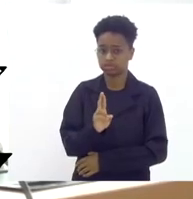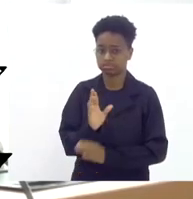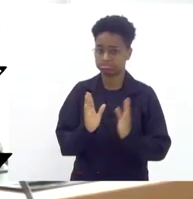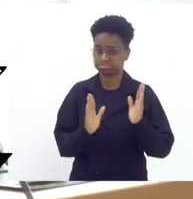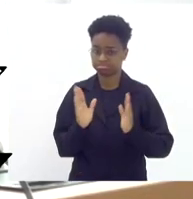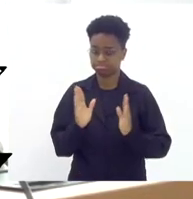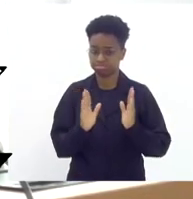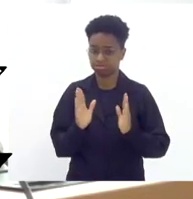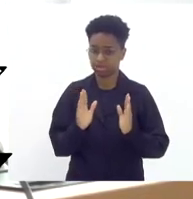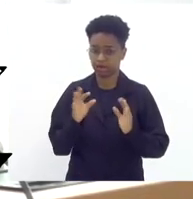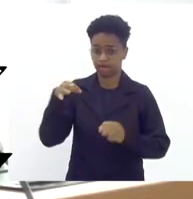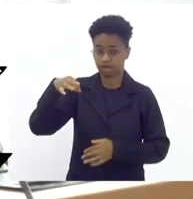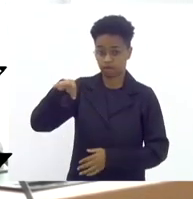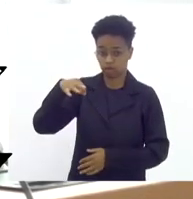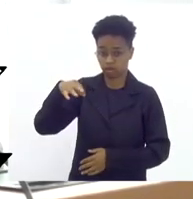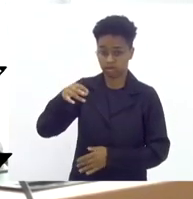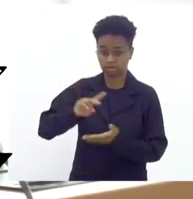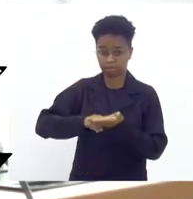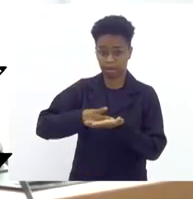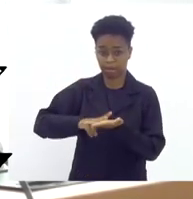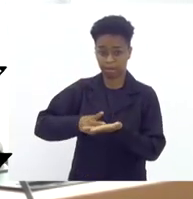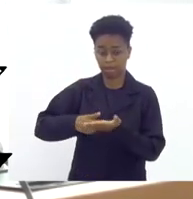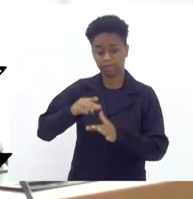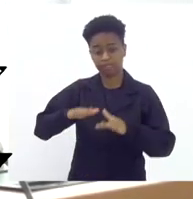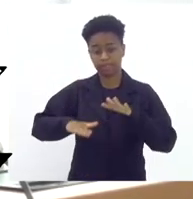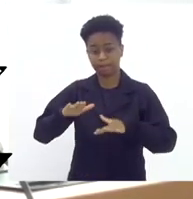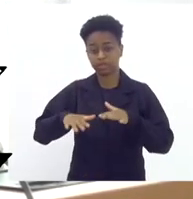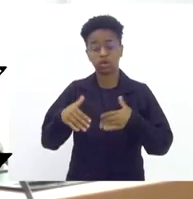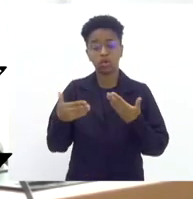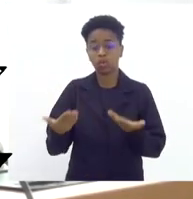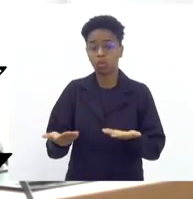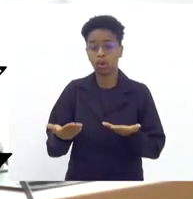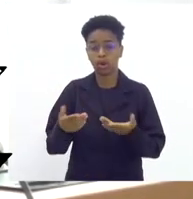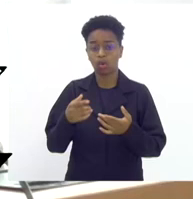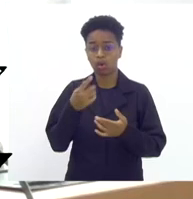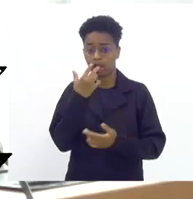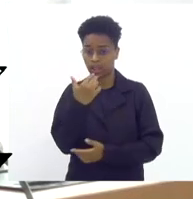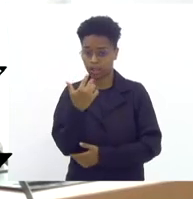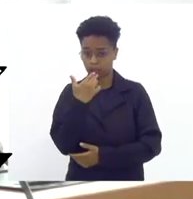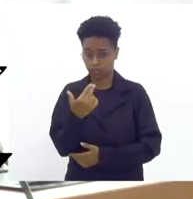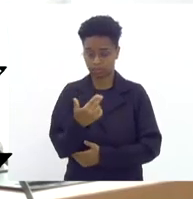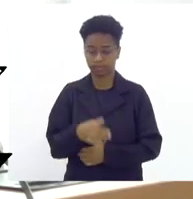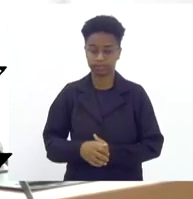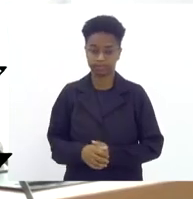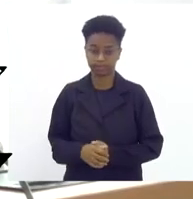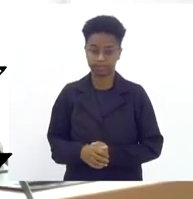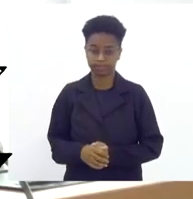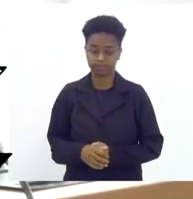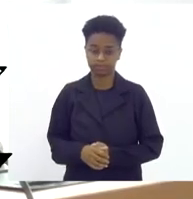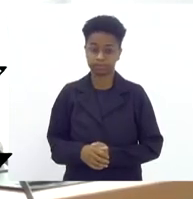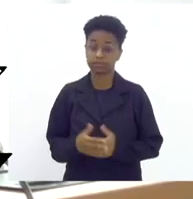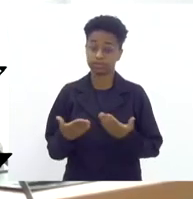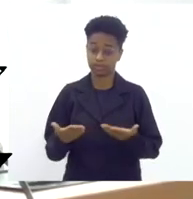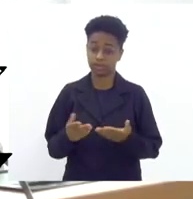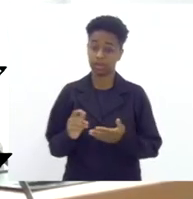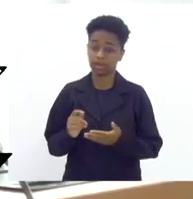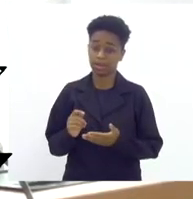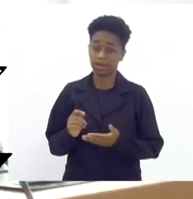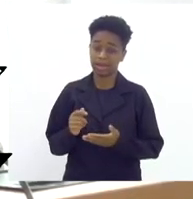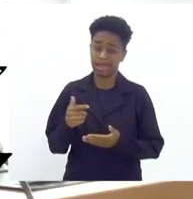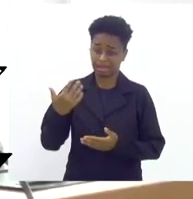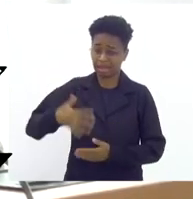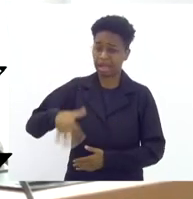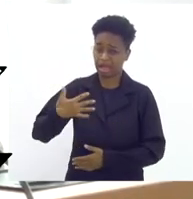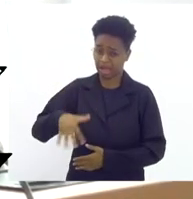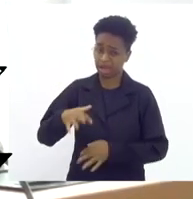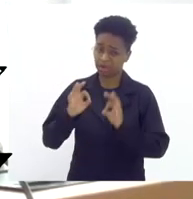ali para traduzir dependendo do idioma enfim tem variante um serviço privado e o custo não preciso dizer é muito